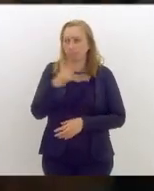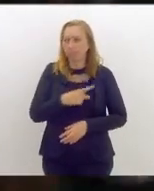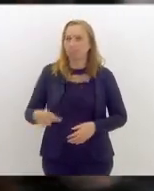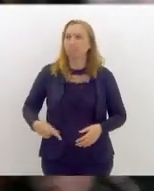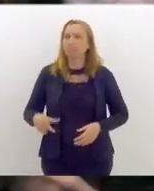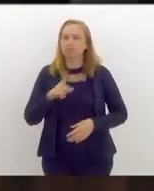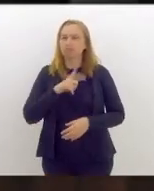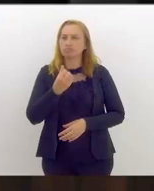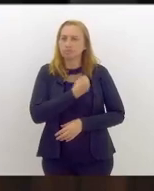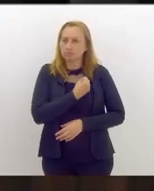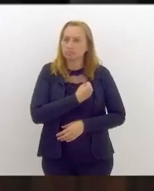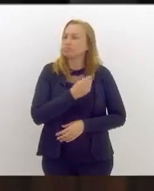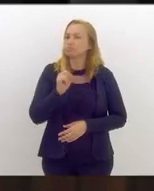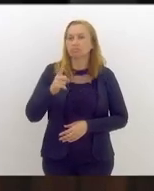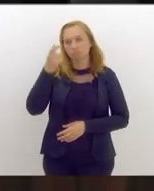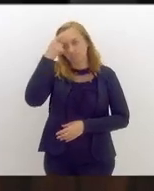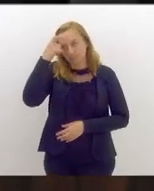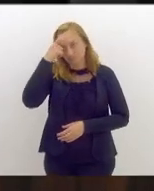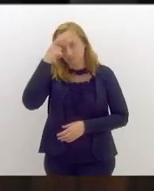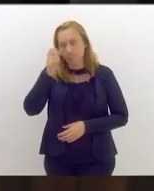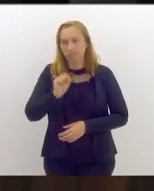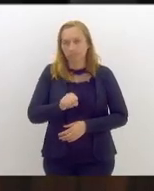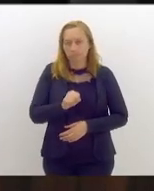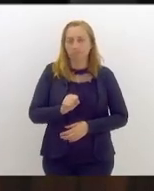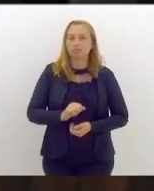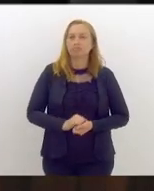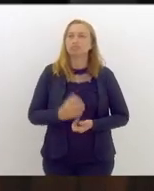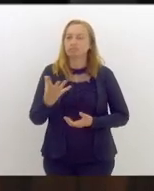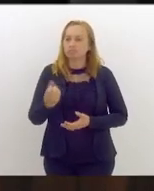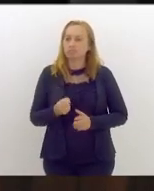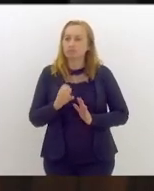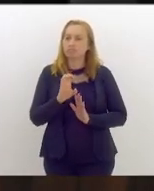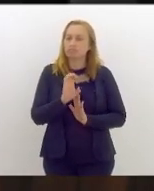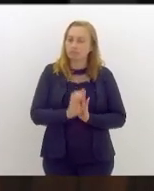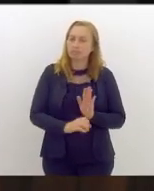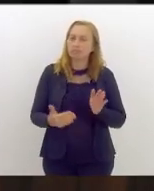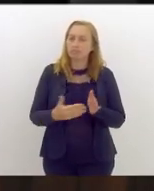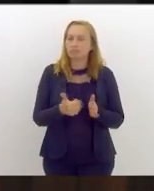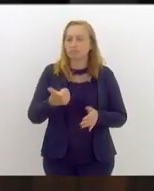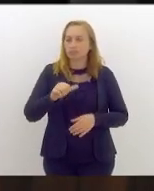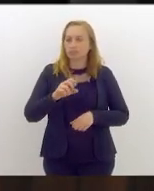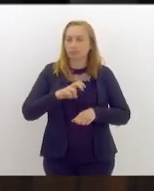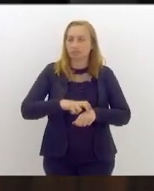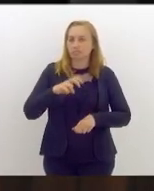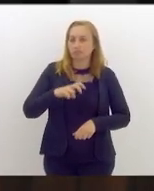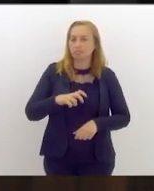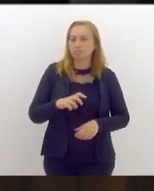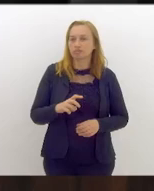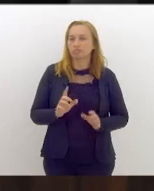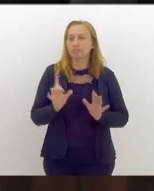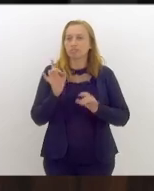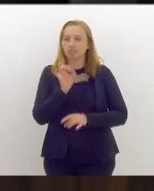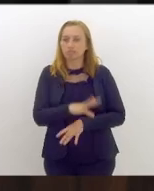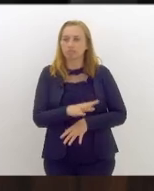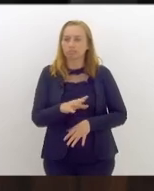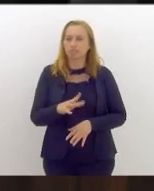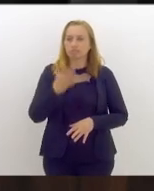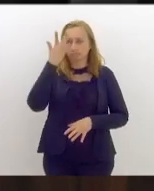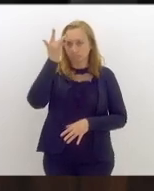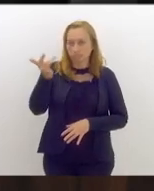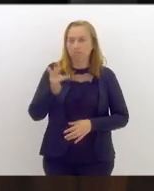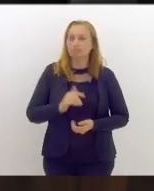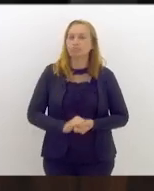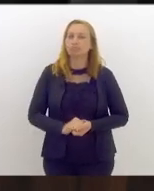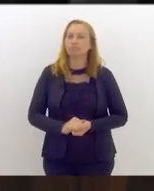que tem coragem recebe a emenda até 11 horas da manhã e a gente faz a última sessão extraordinária amanhã